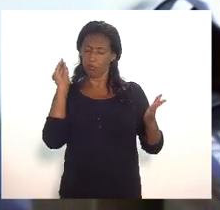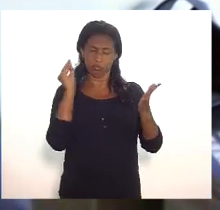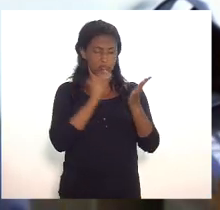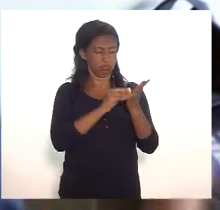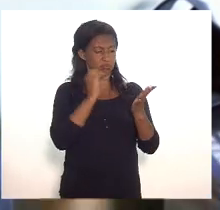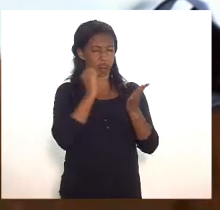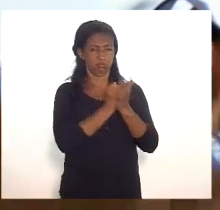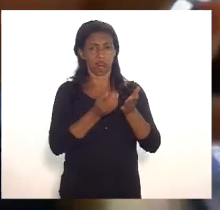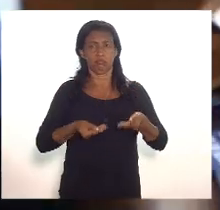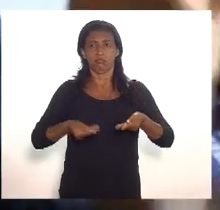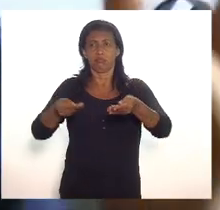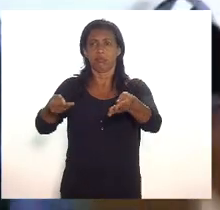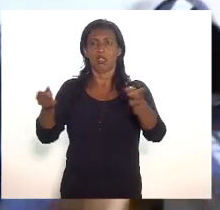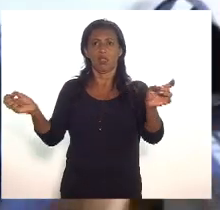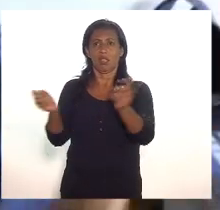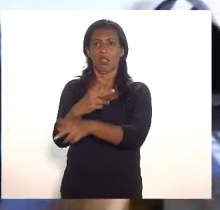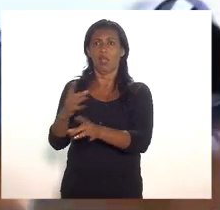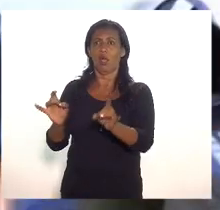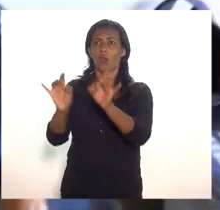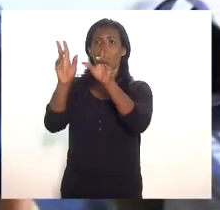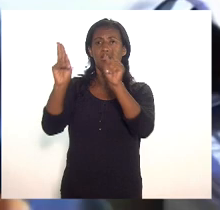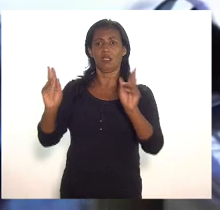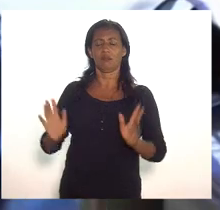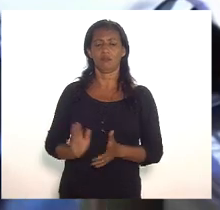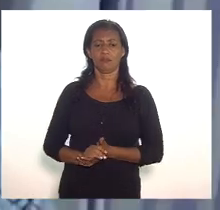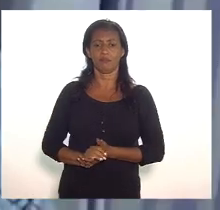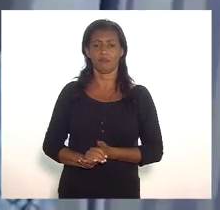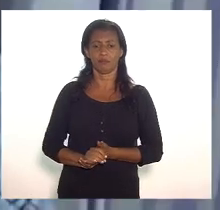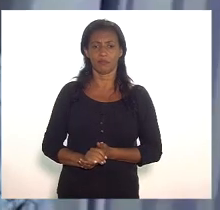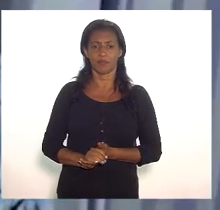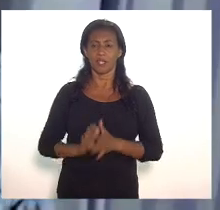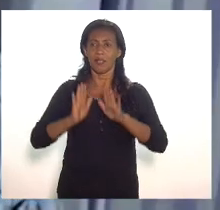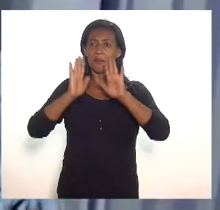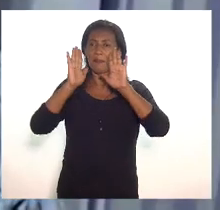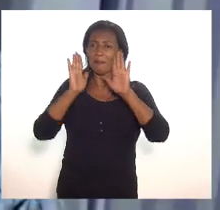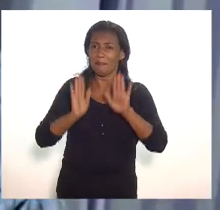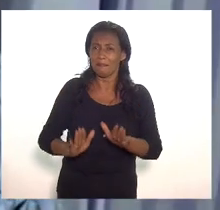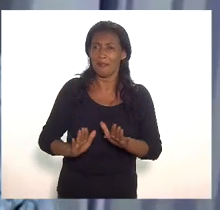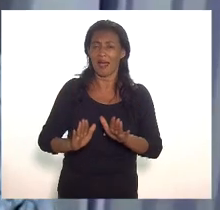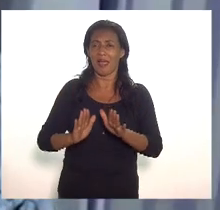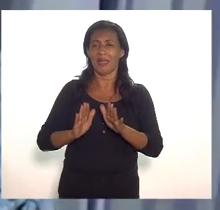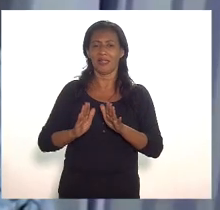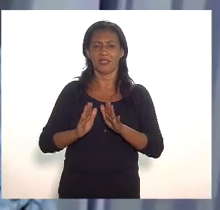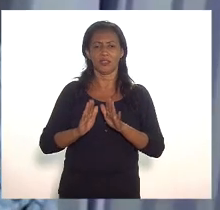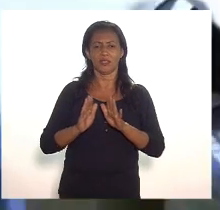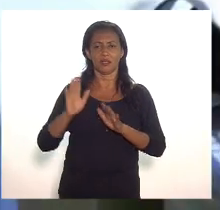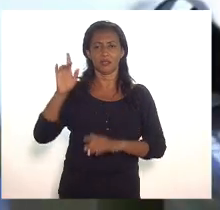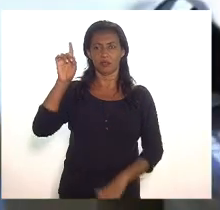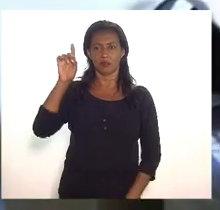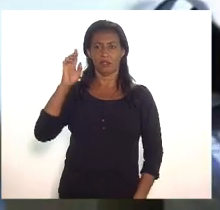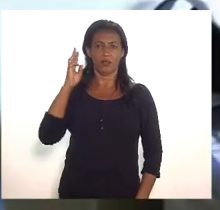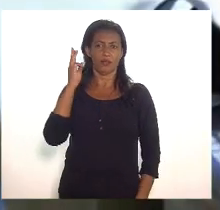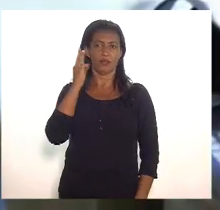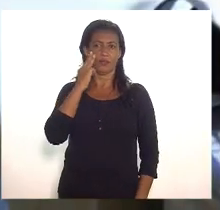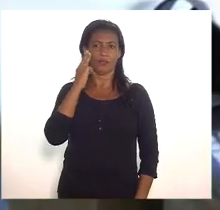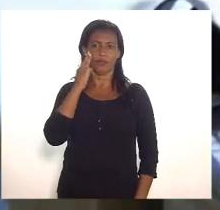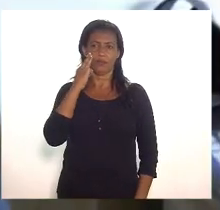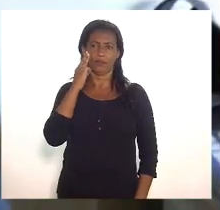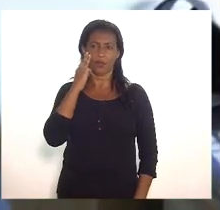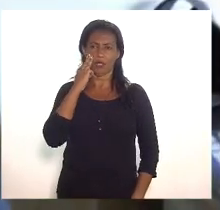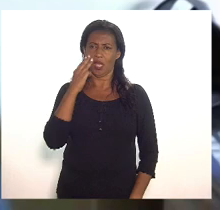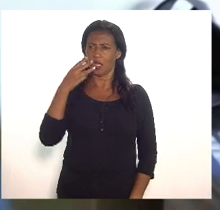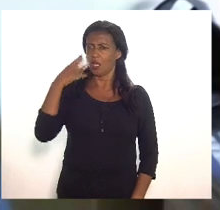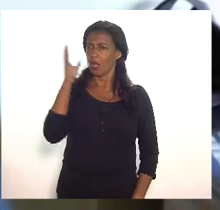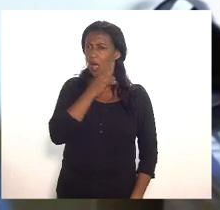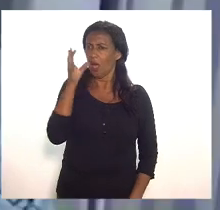definitivamente. Mas fazendo questão de bypassar o parlamento. Pois não, deputado Valdeir Carneiro? Não, em 30